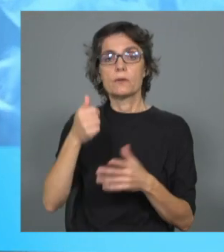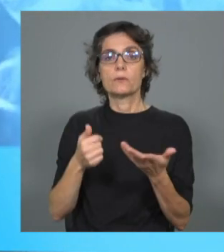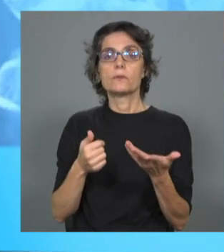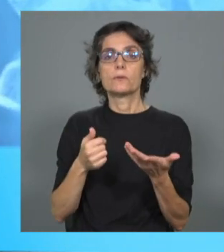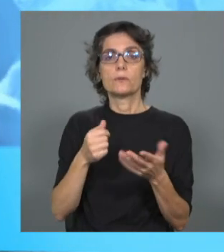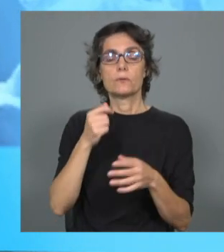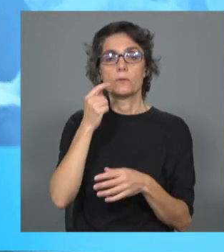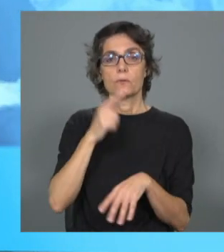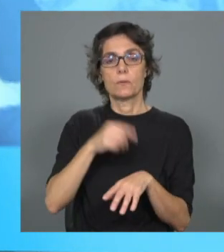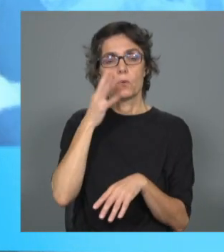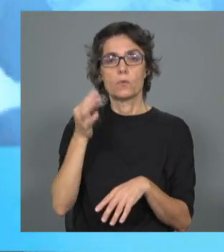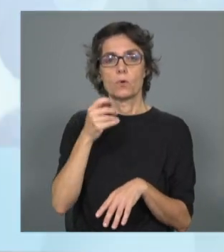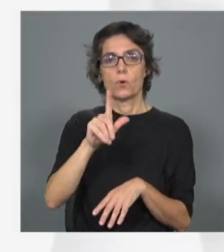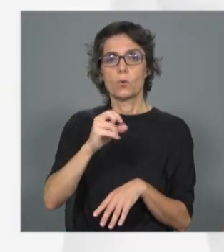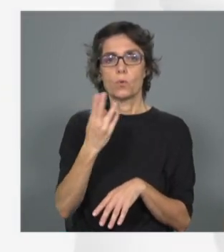Lucas.